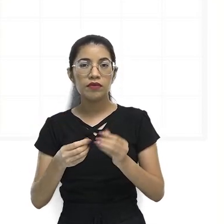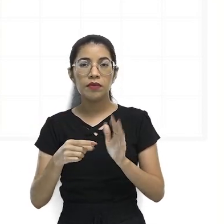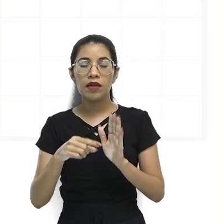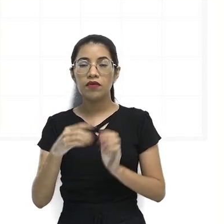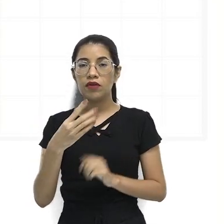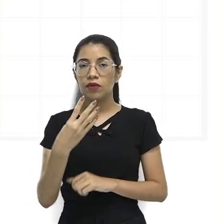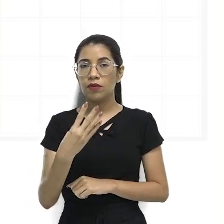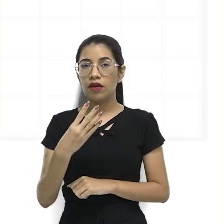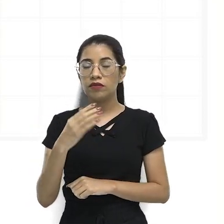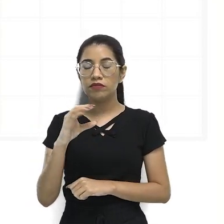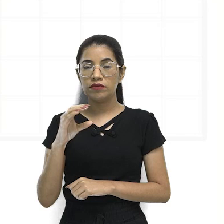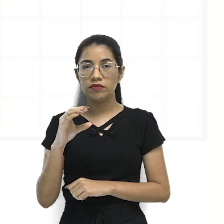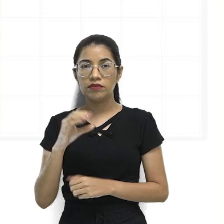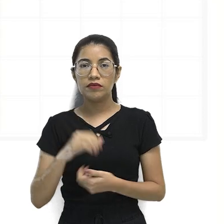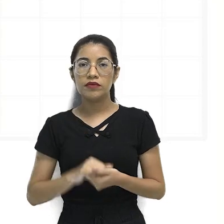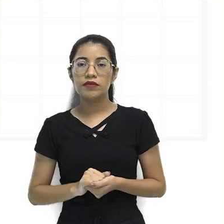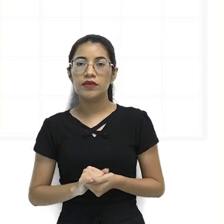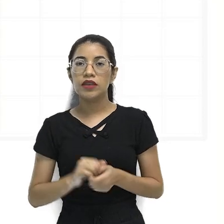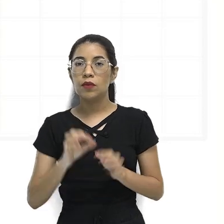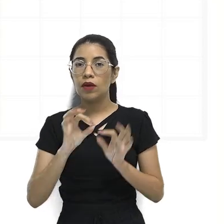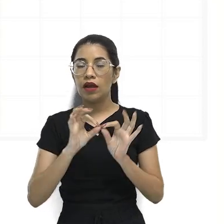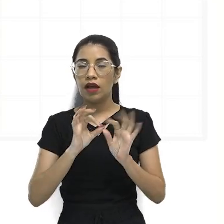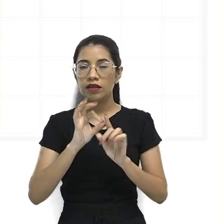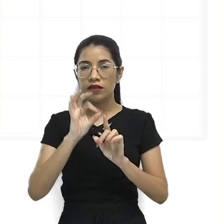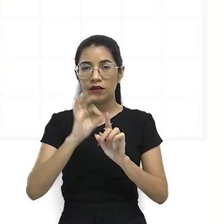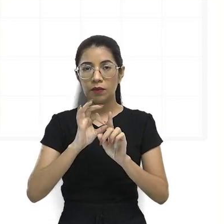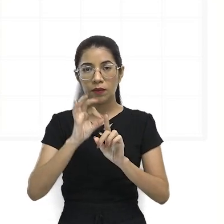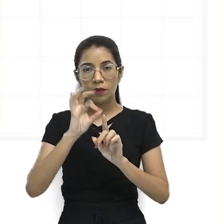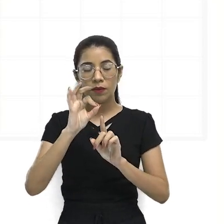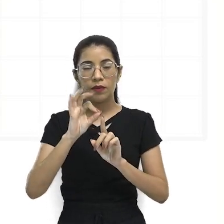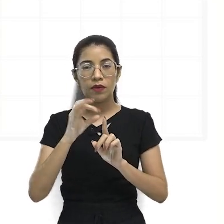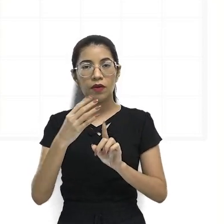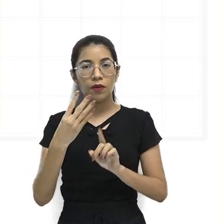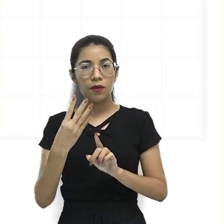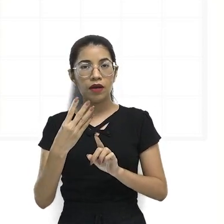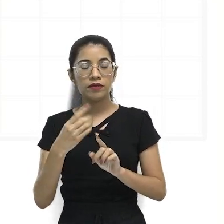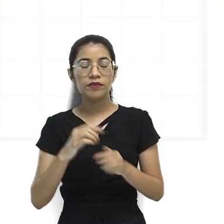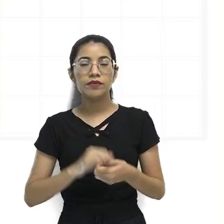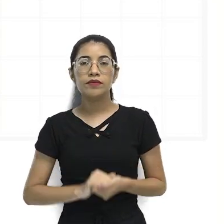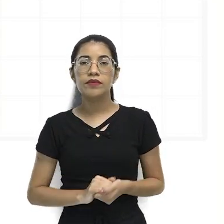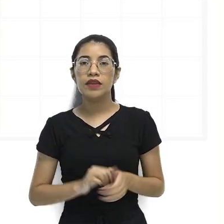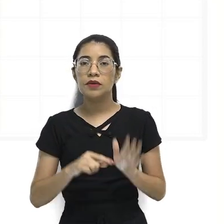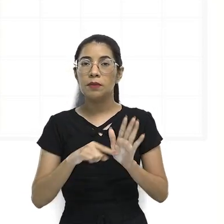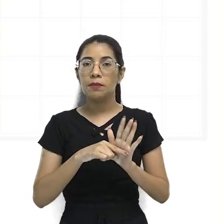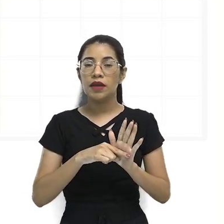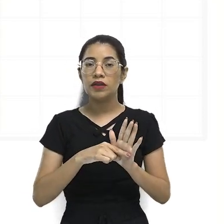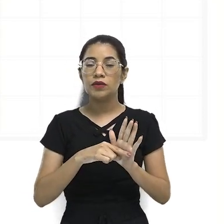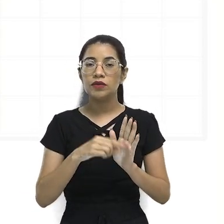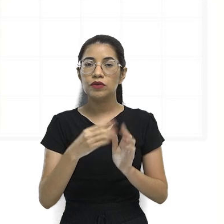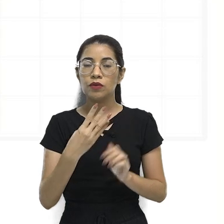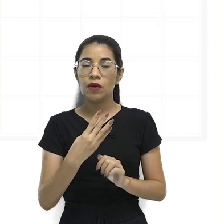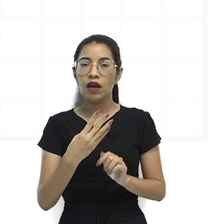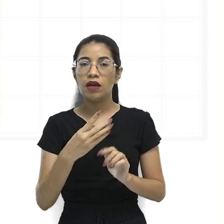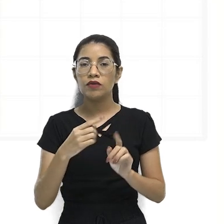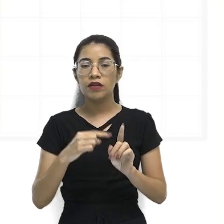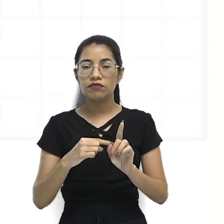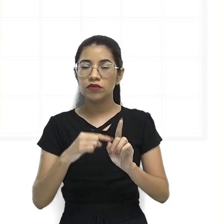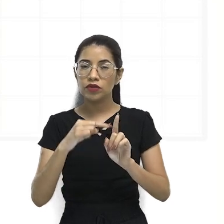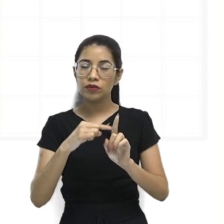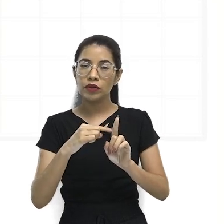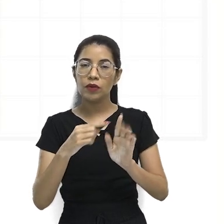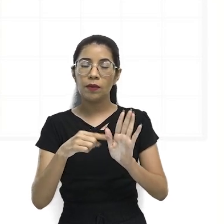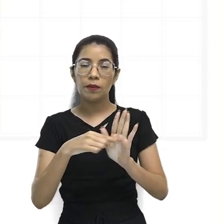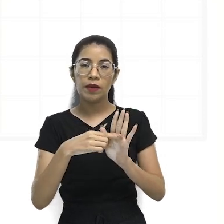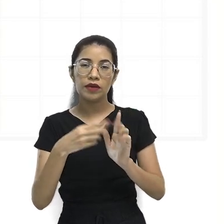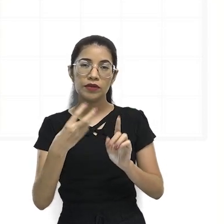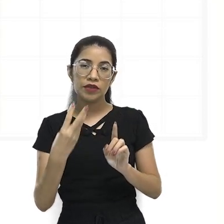4 graus. Né? Quantos graus a temperatura aumentou? Então, veja, de menos 4 pulou para menos 3, né? Então foi um grauzinho